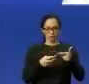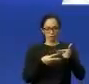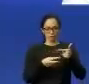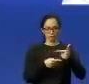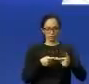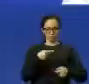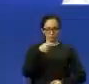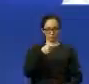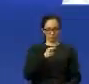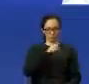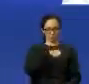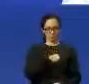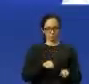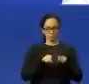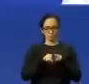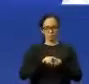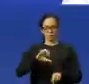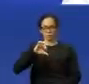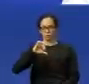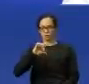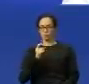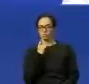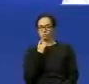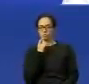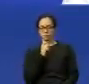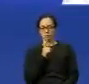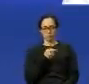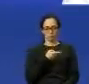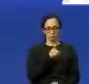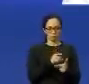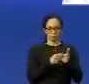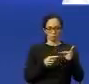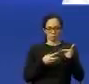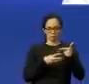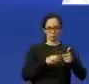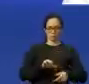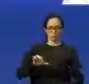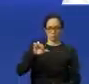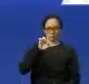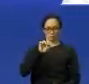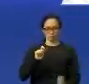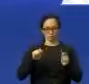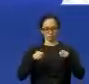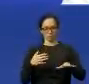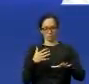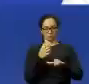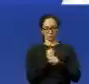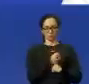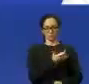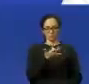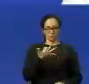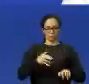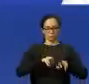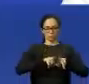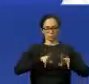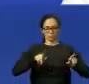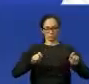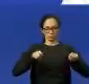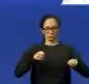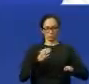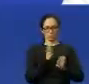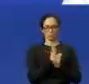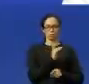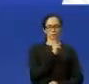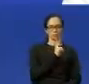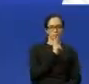1. E 9 com sinal vermelho seria 1/3 elevado a 9. Multiplicando o número de formas diferentes de encontrar um sinal verde vezes